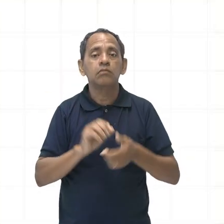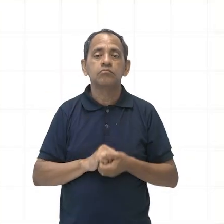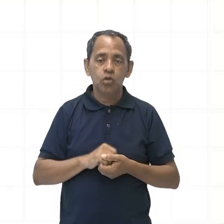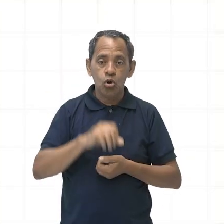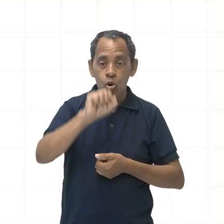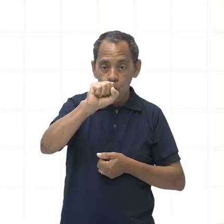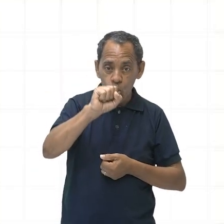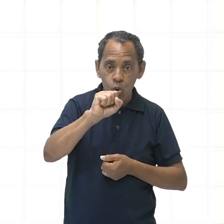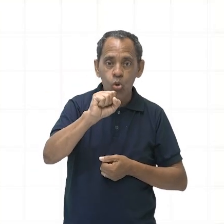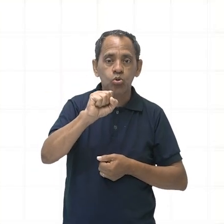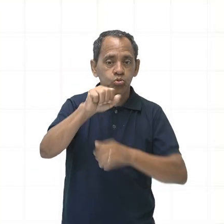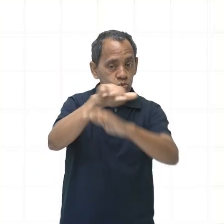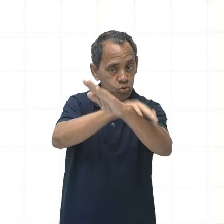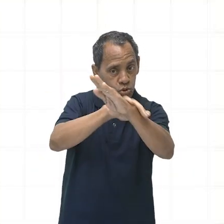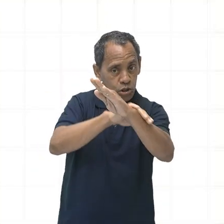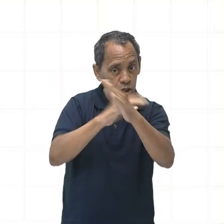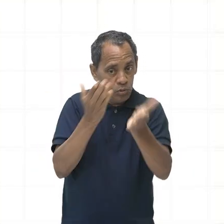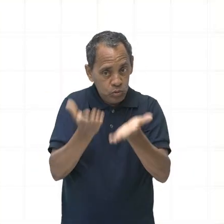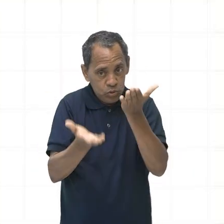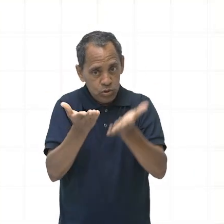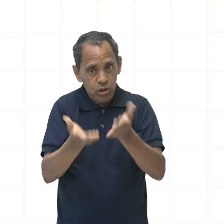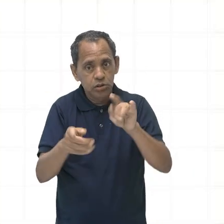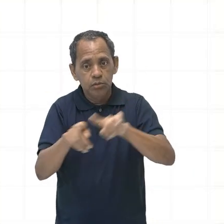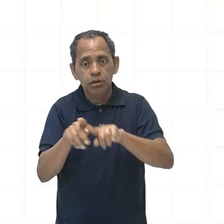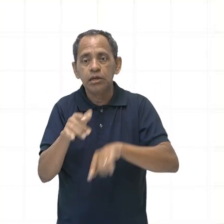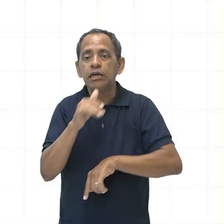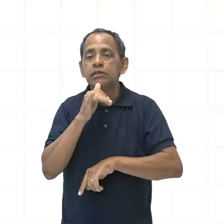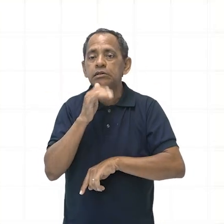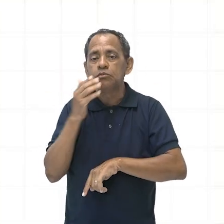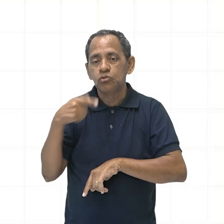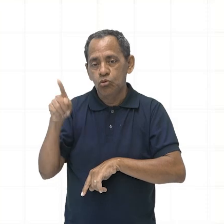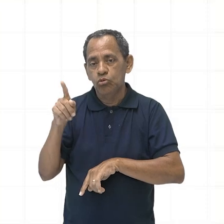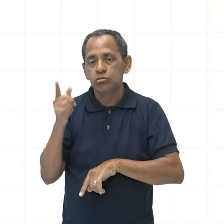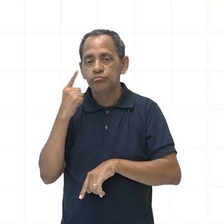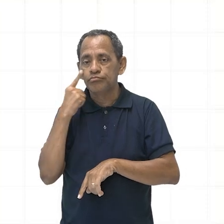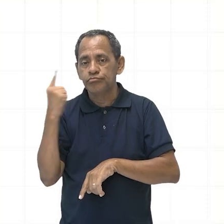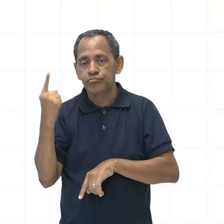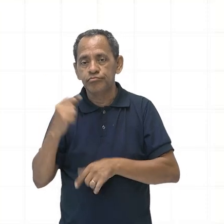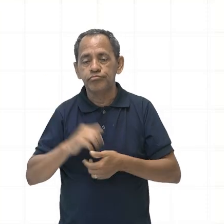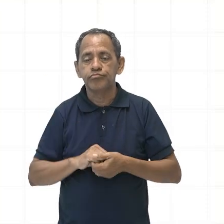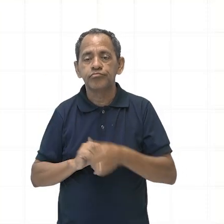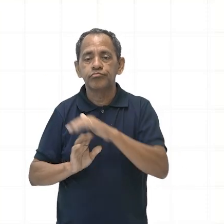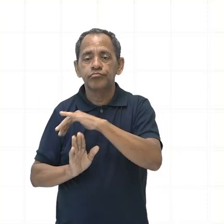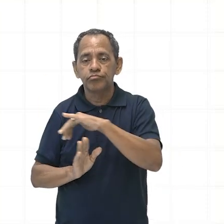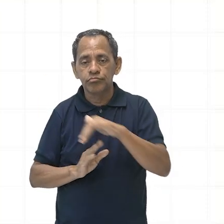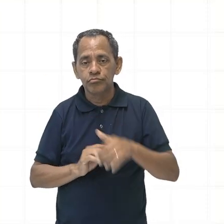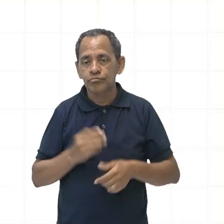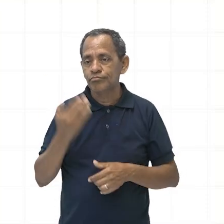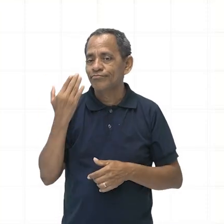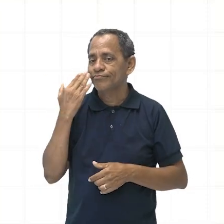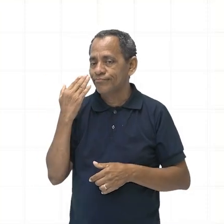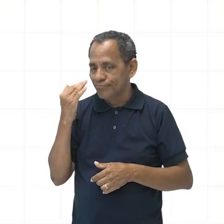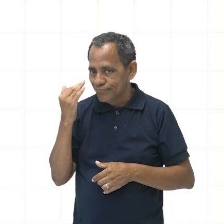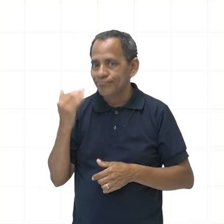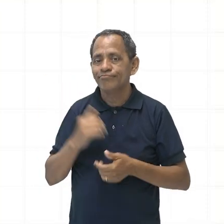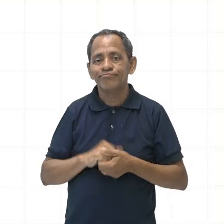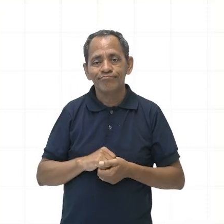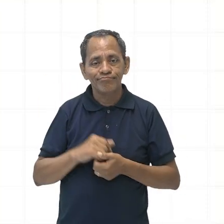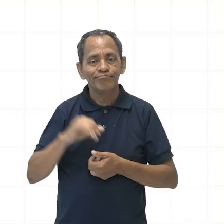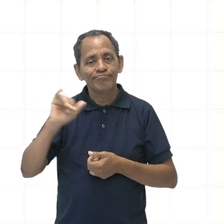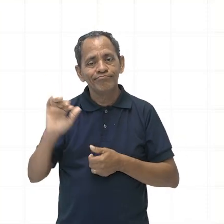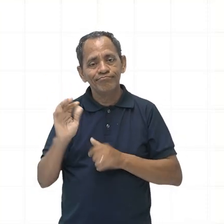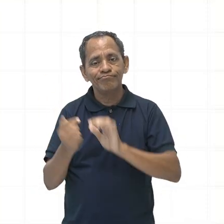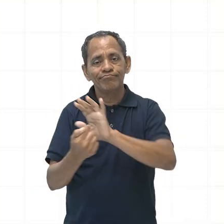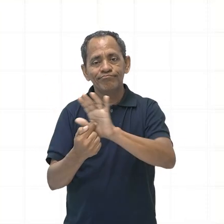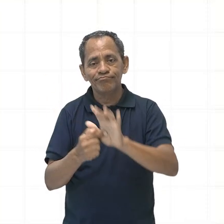ser proporcionais. E mais um exemplo aqui, né, nós temos... Veja a seguir o desenho que o engenheiro fez com o objetivo